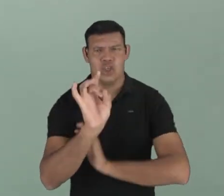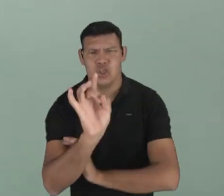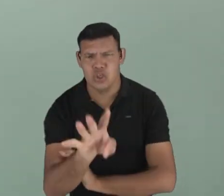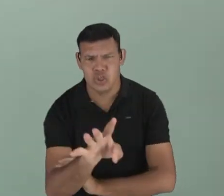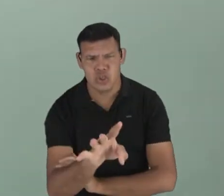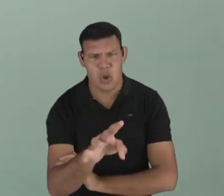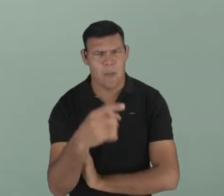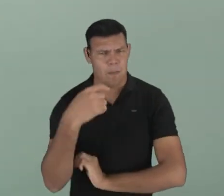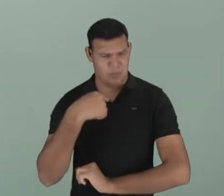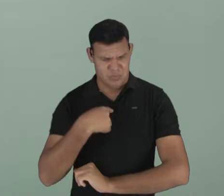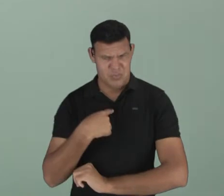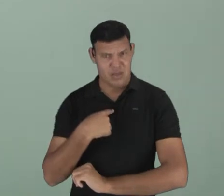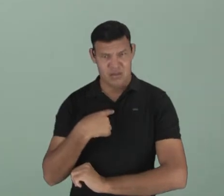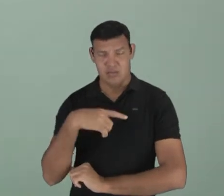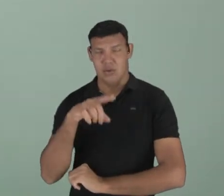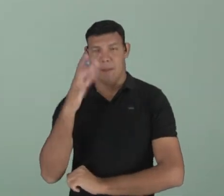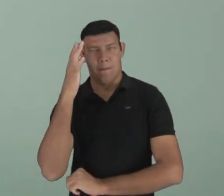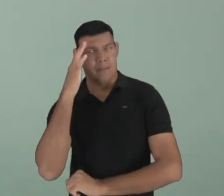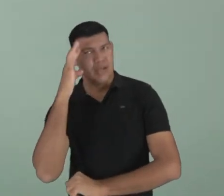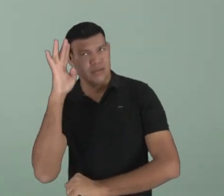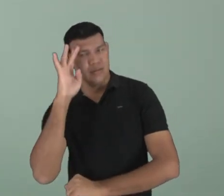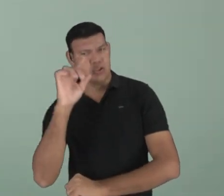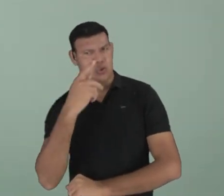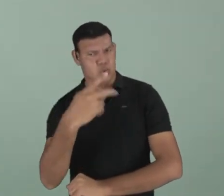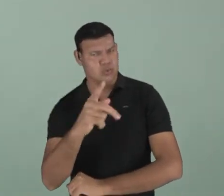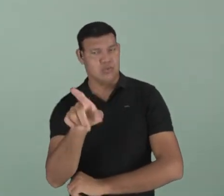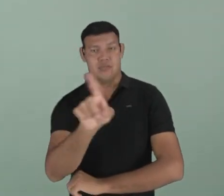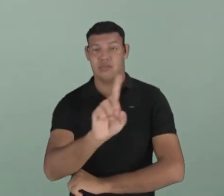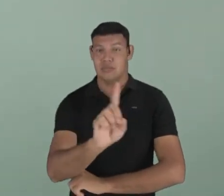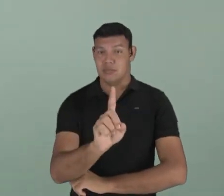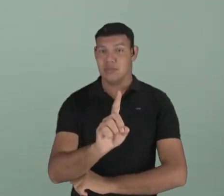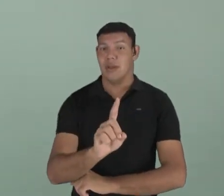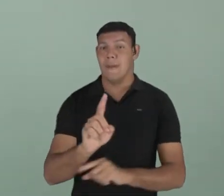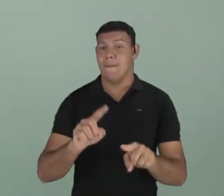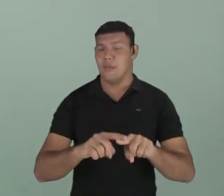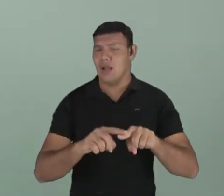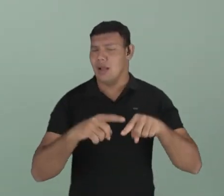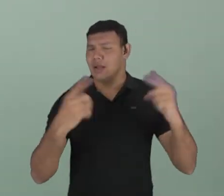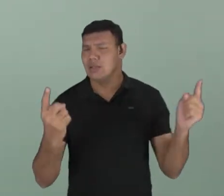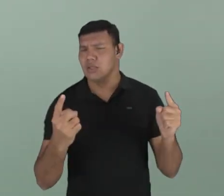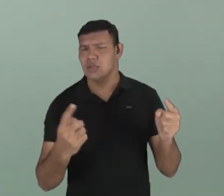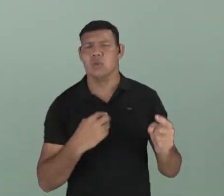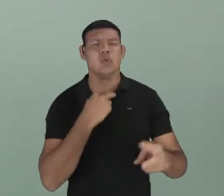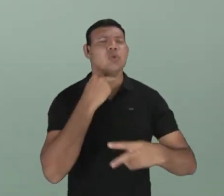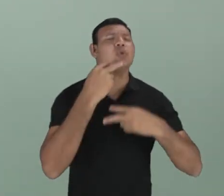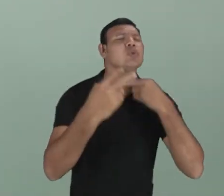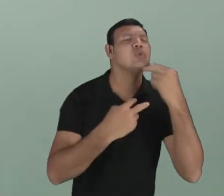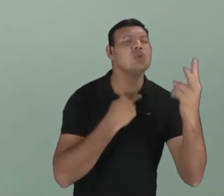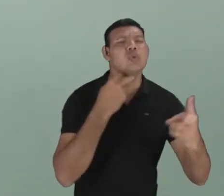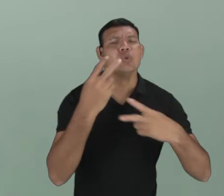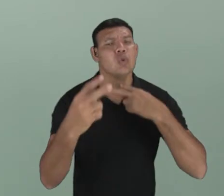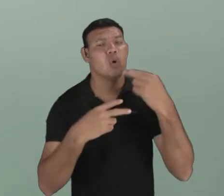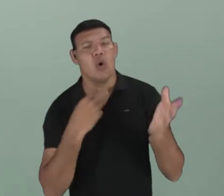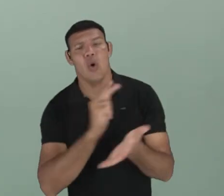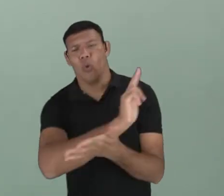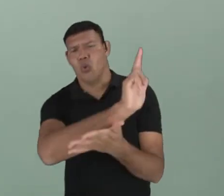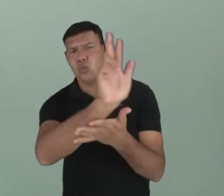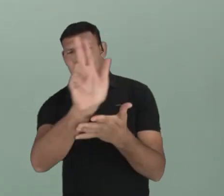ter só o seu pensamento ou o meu pensamento, mas várias vozes, vários